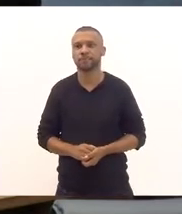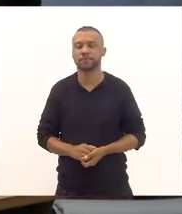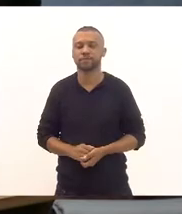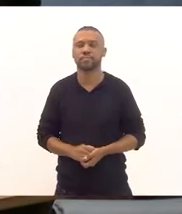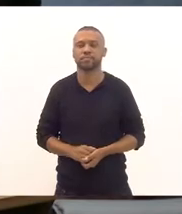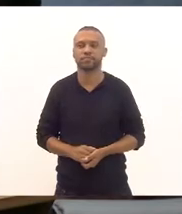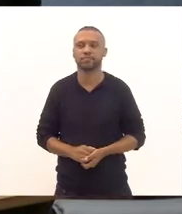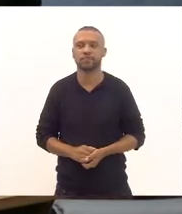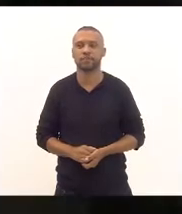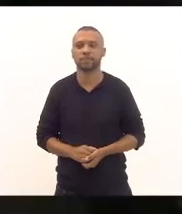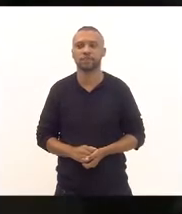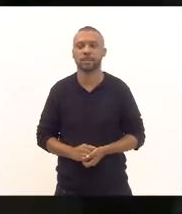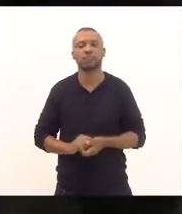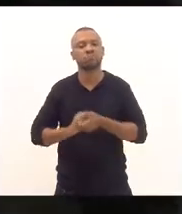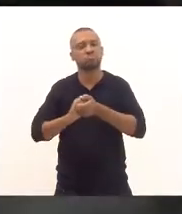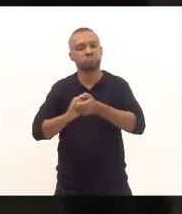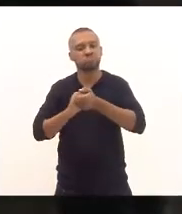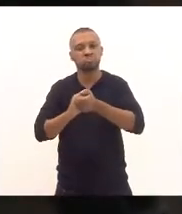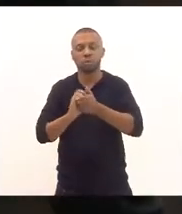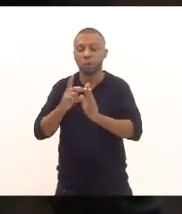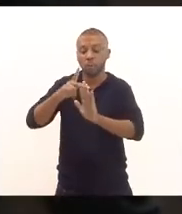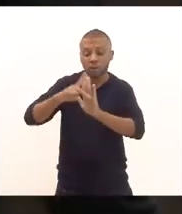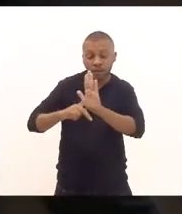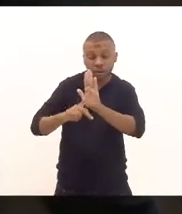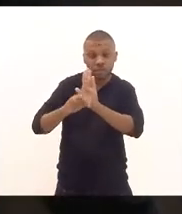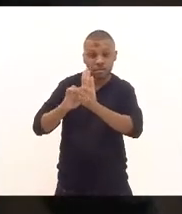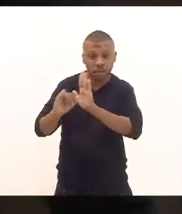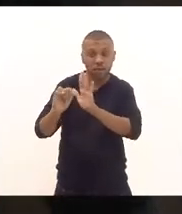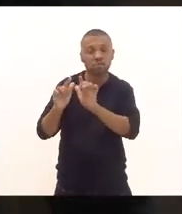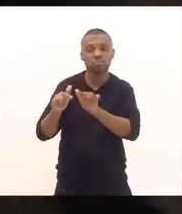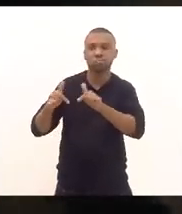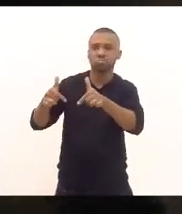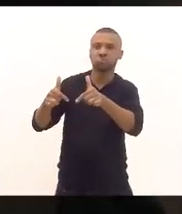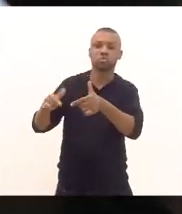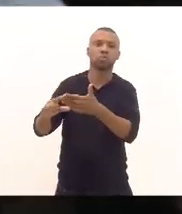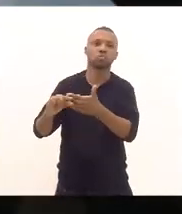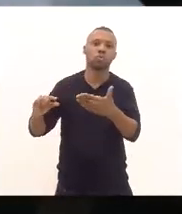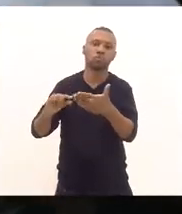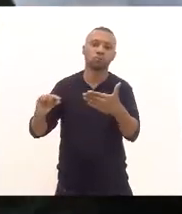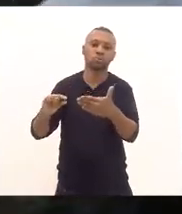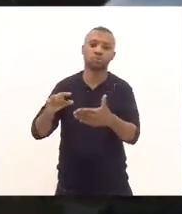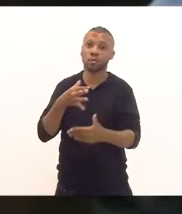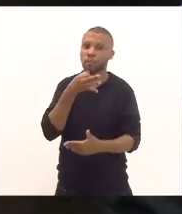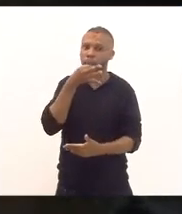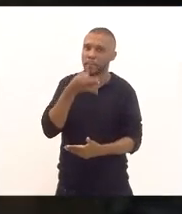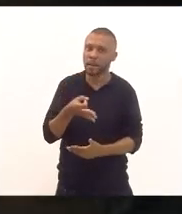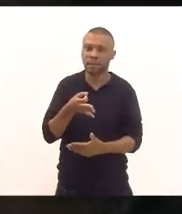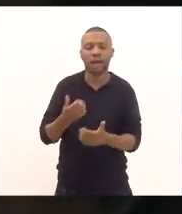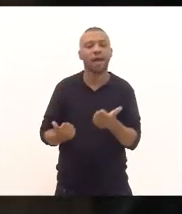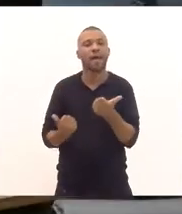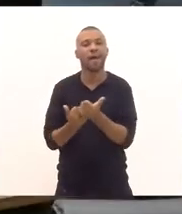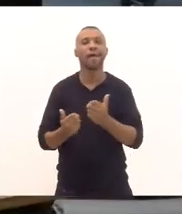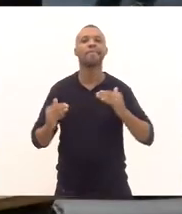e elogiando a iniciativa dos autores nosso parecer favorável